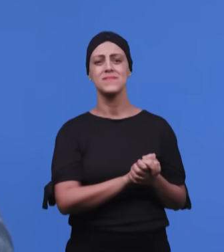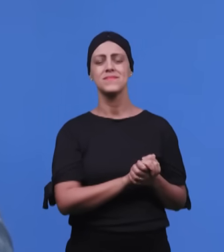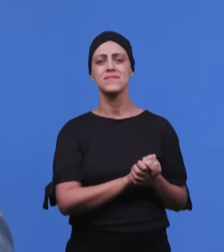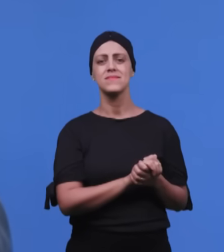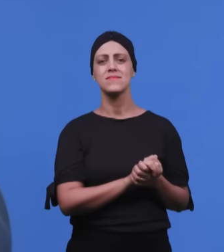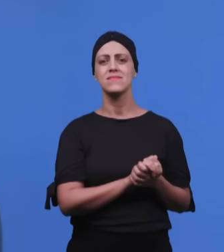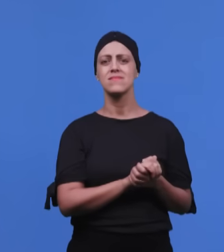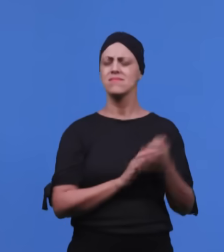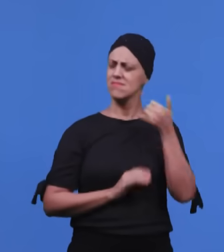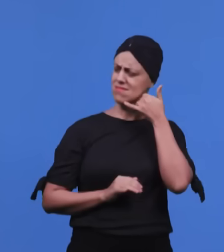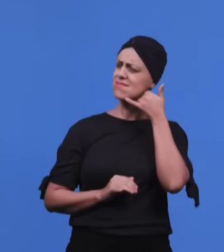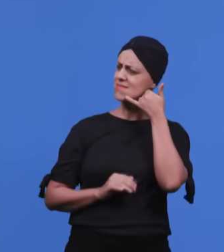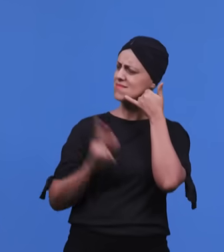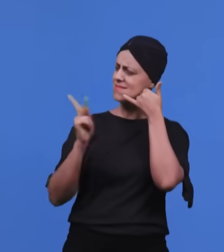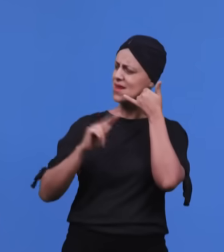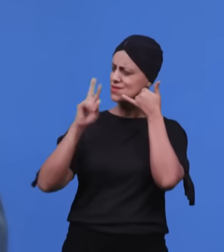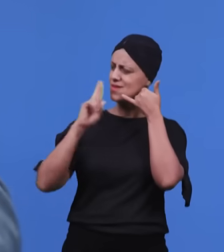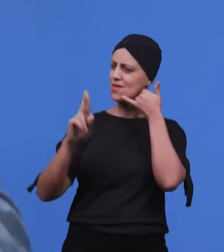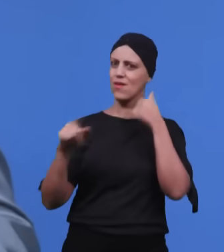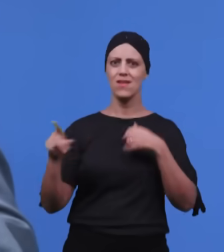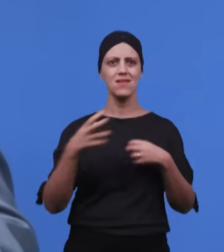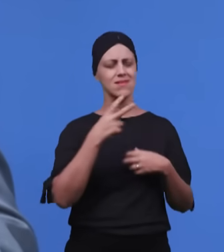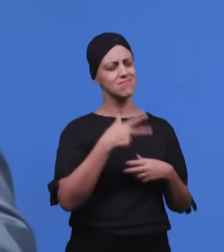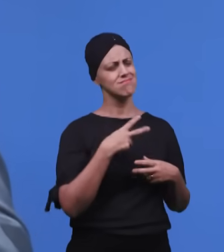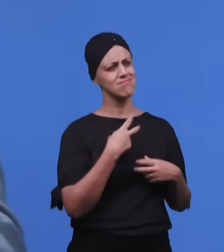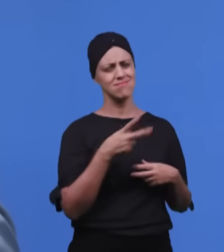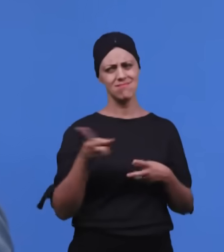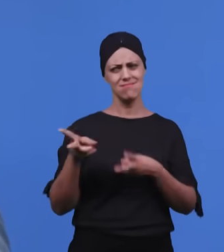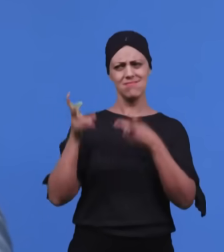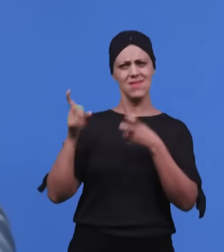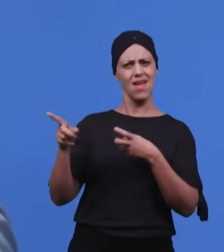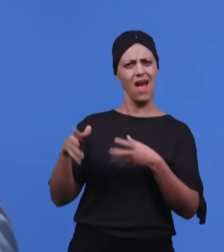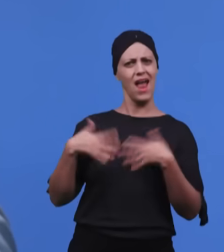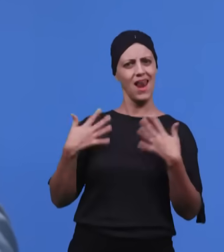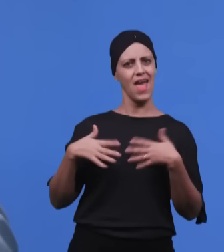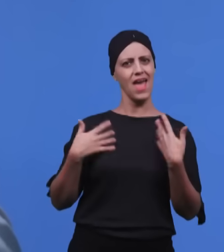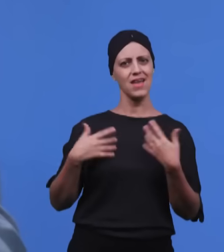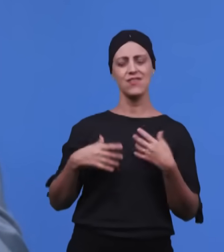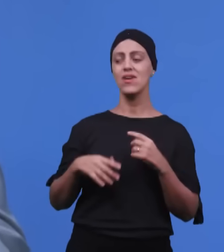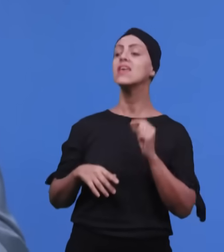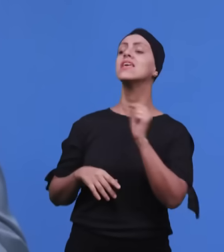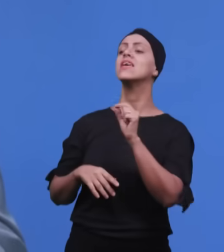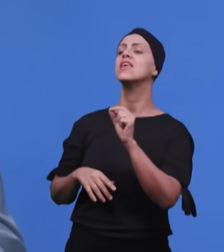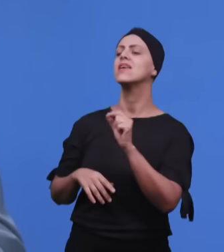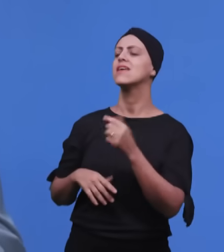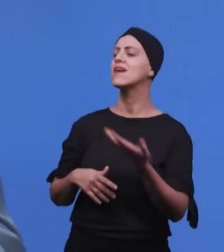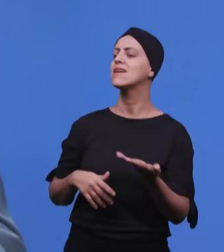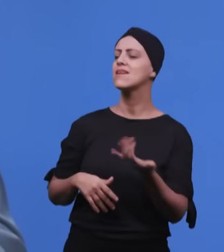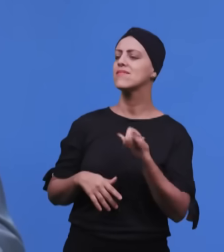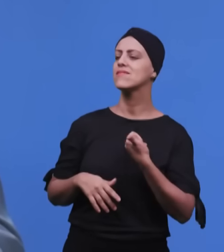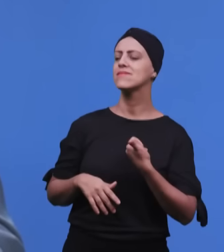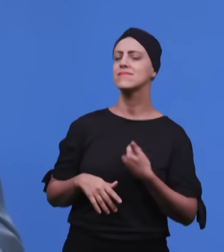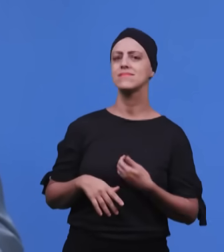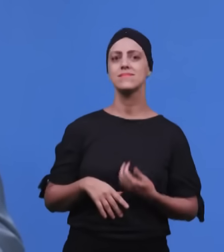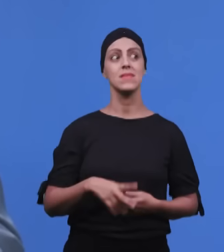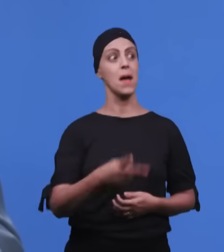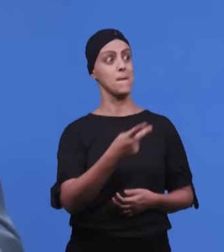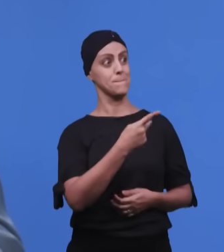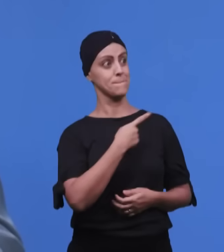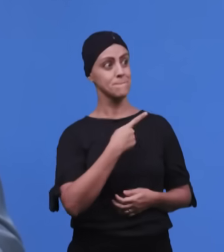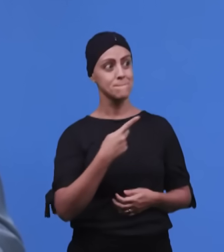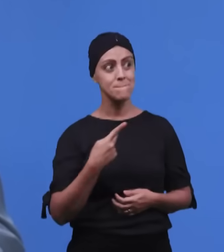do Senhor aí eu estava mais alegre mais animado eu falei e agora e aí meu irmão que que você me disse